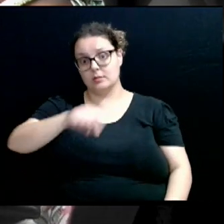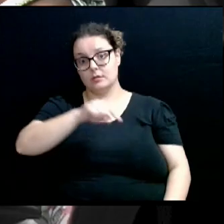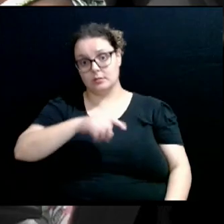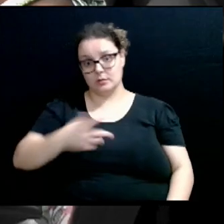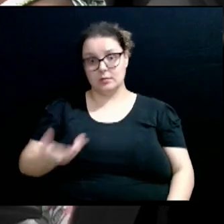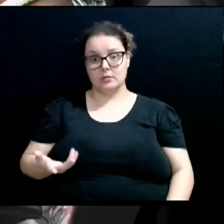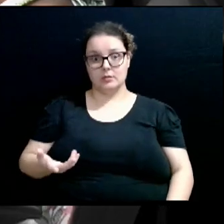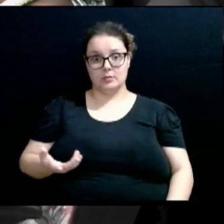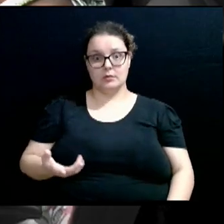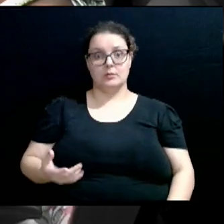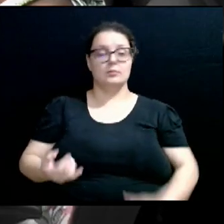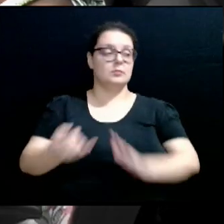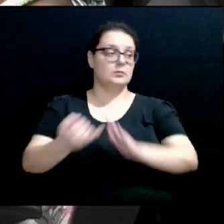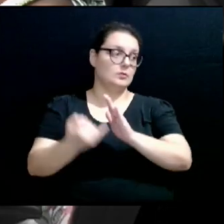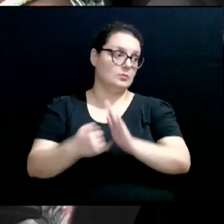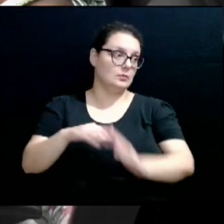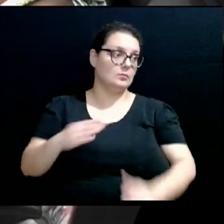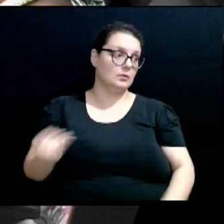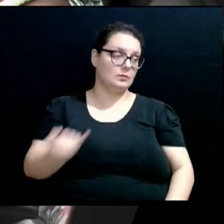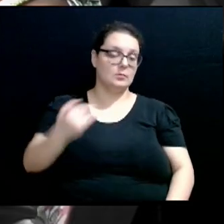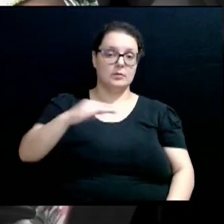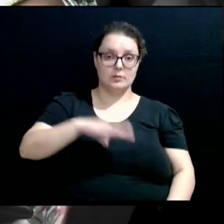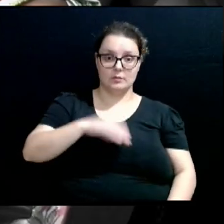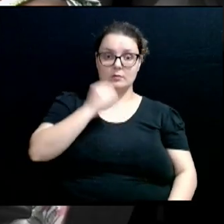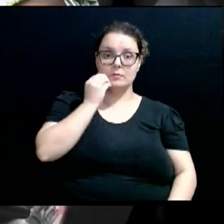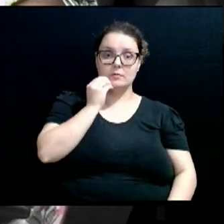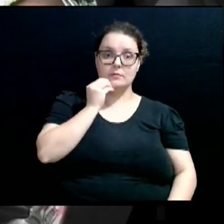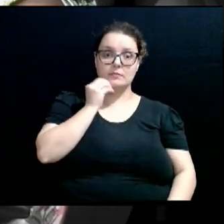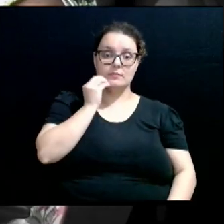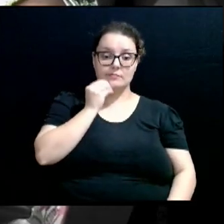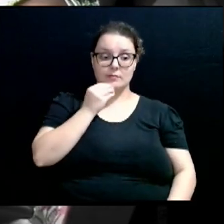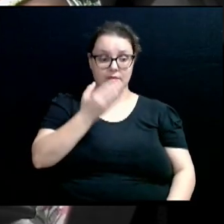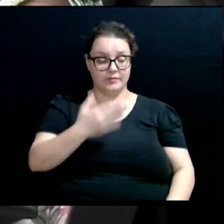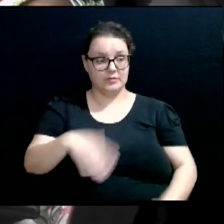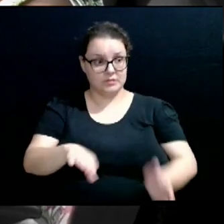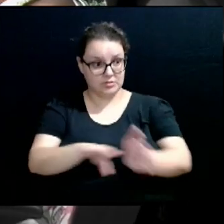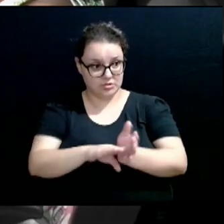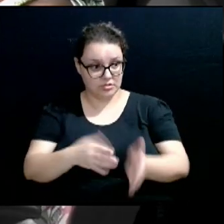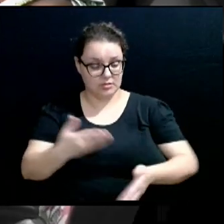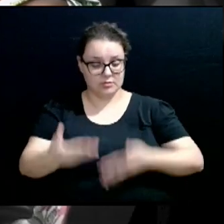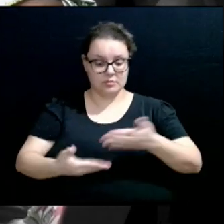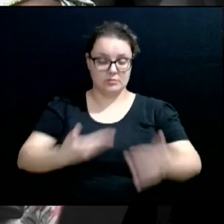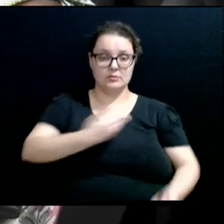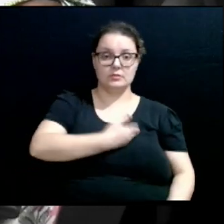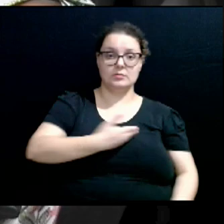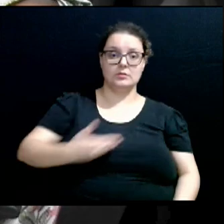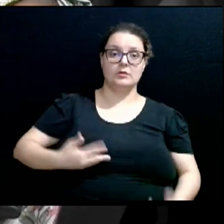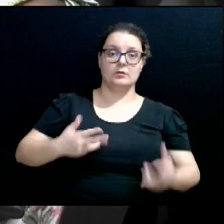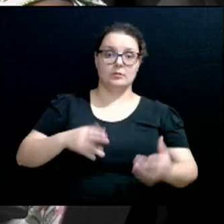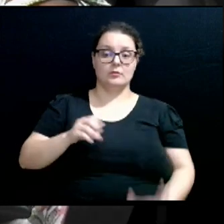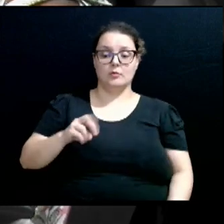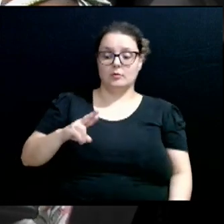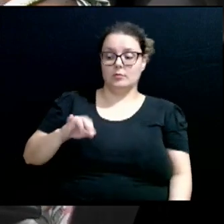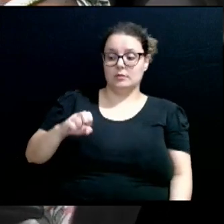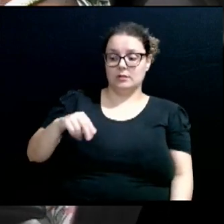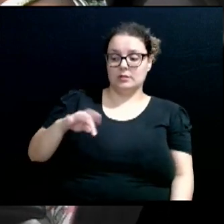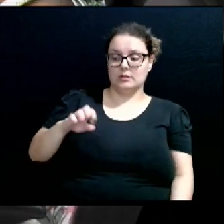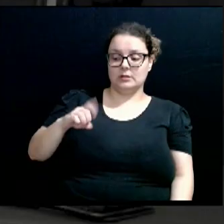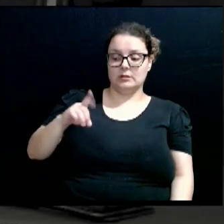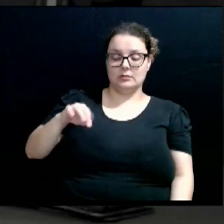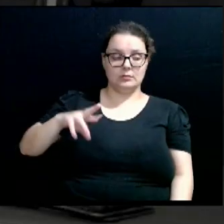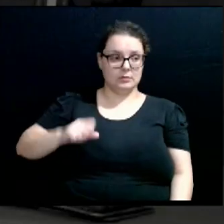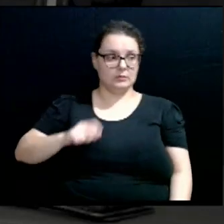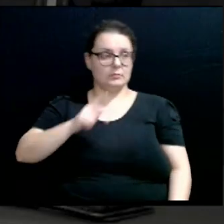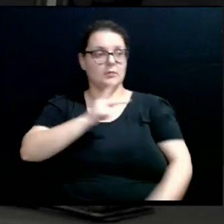mais importantes do município. Sim. Você chega no serviço público como orientadora pedagógica via concurso,